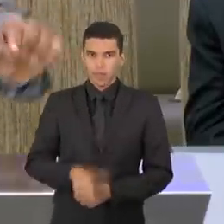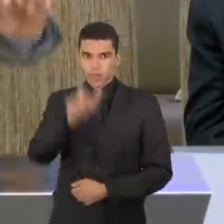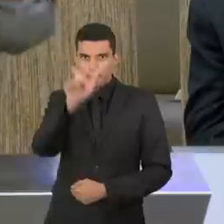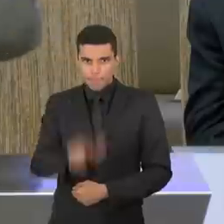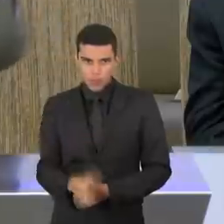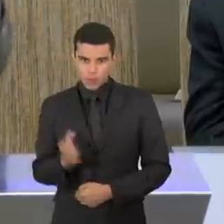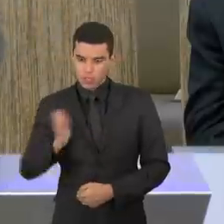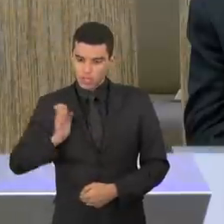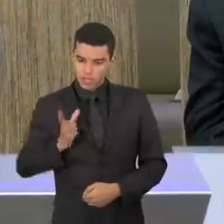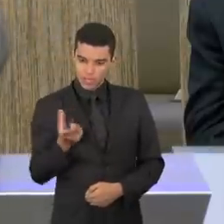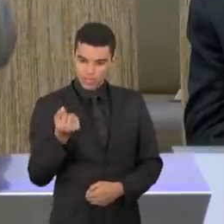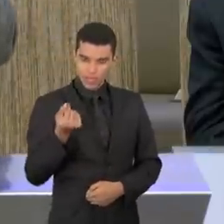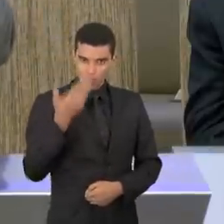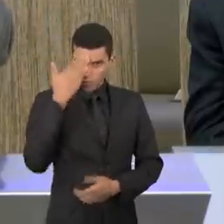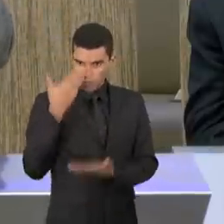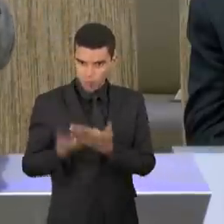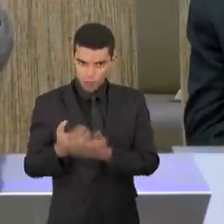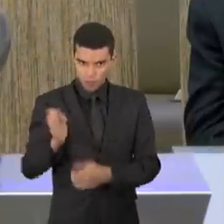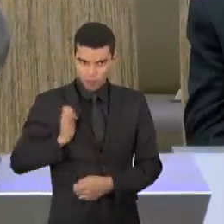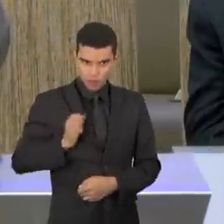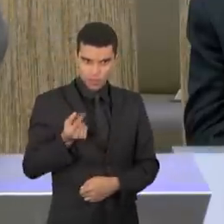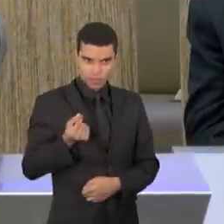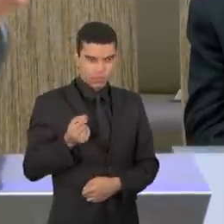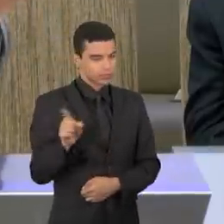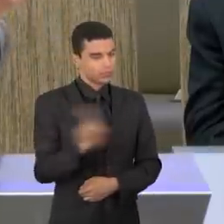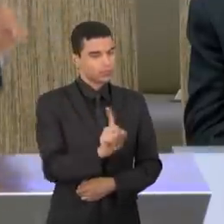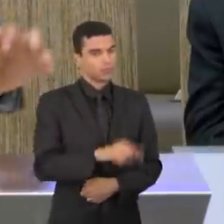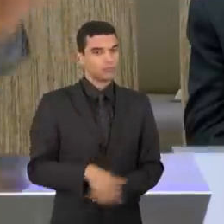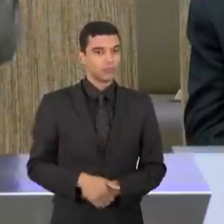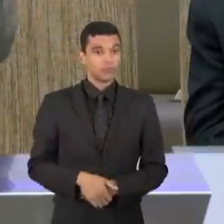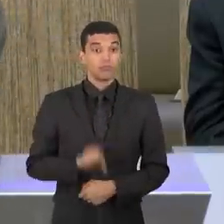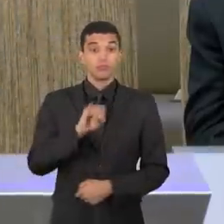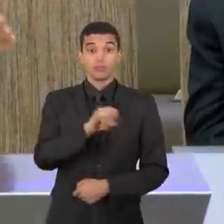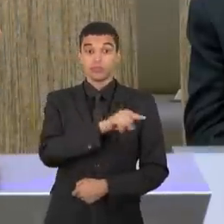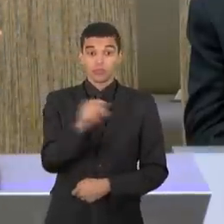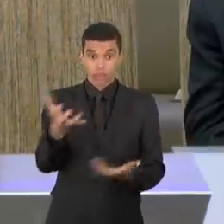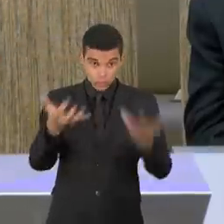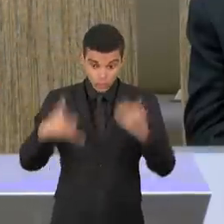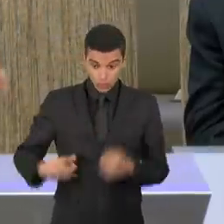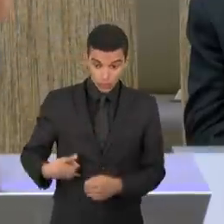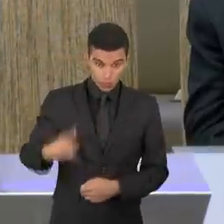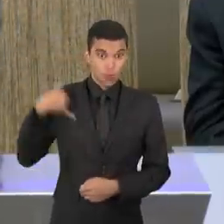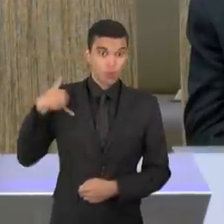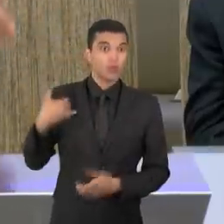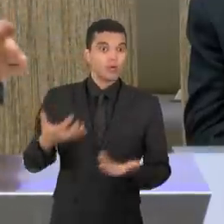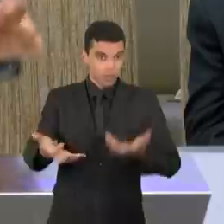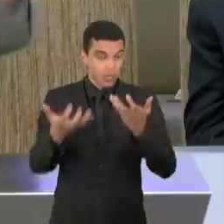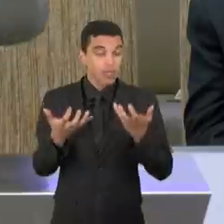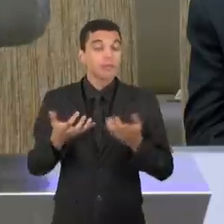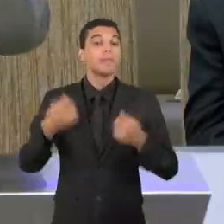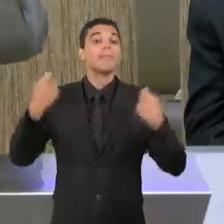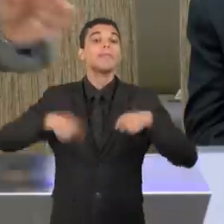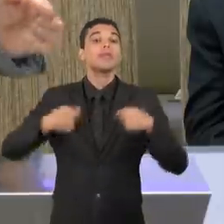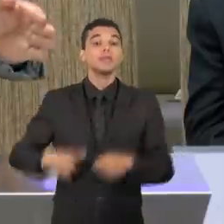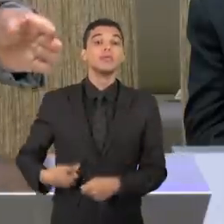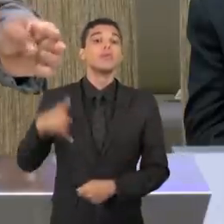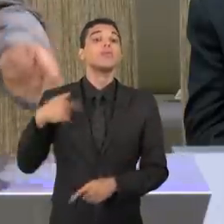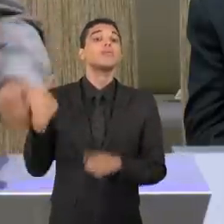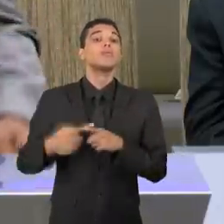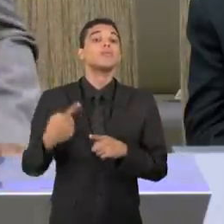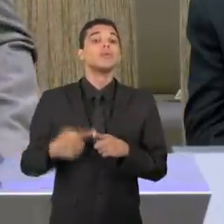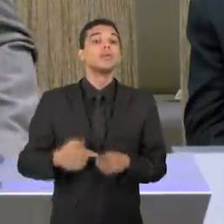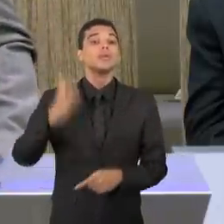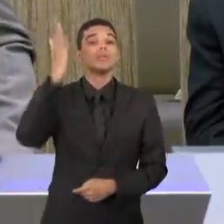e conhecer que eu sou o Senhor, que opero e faço. Aí ele